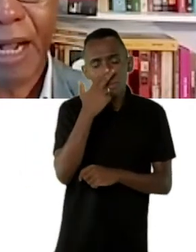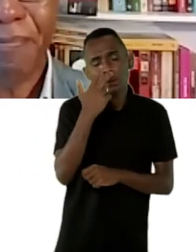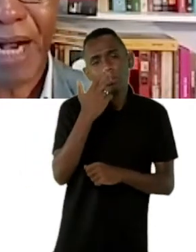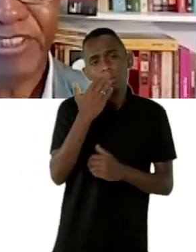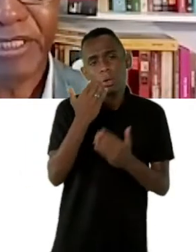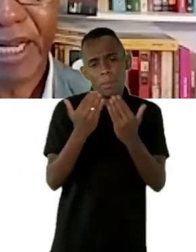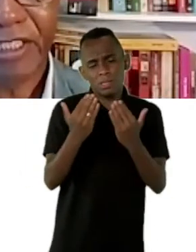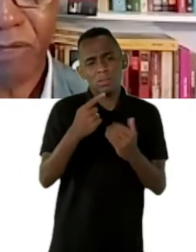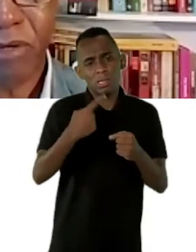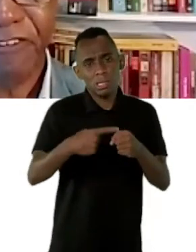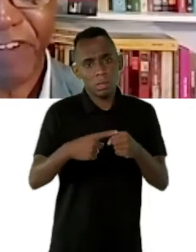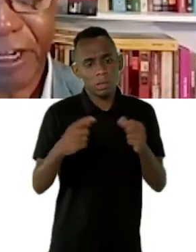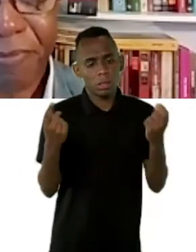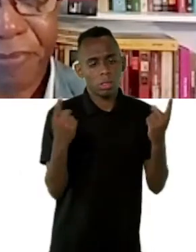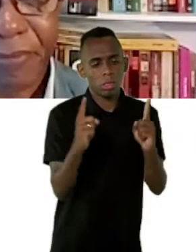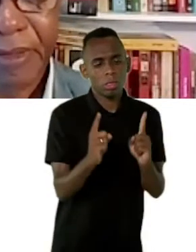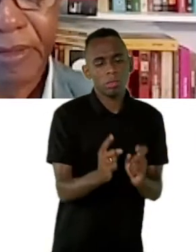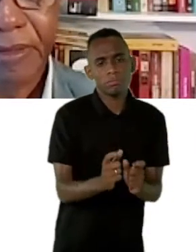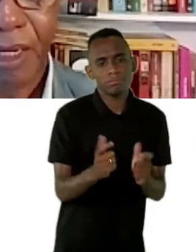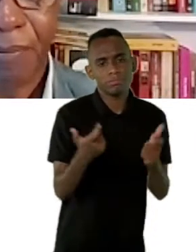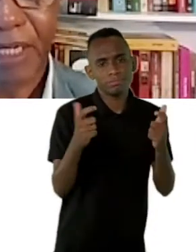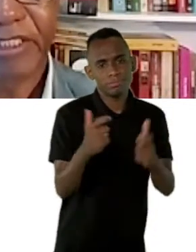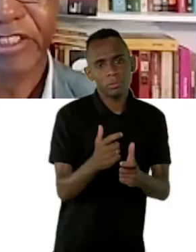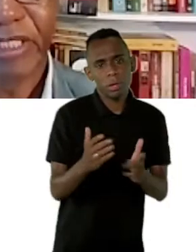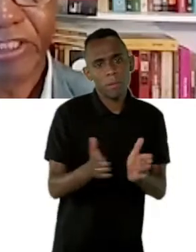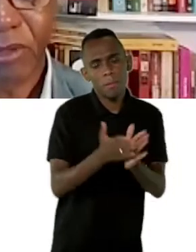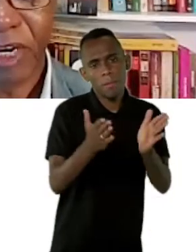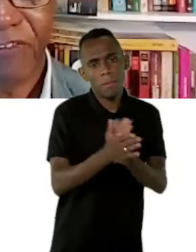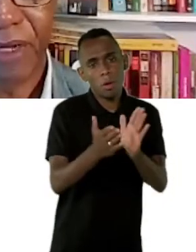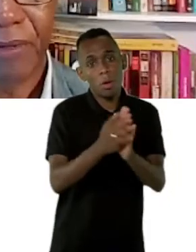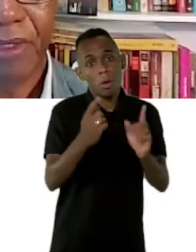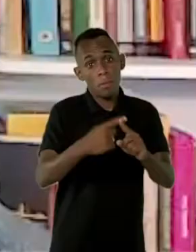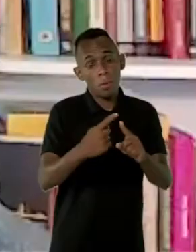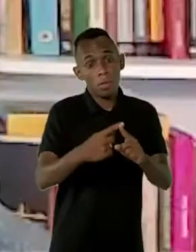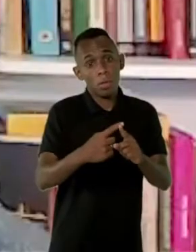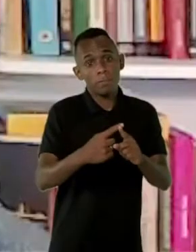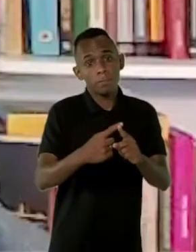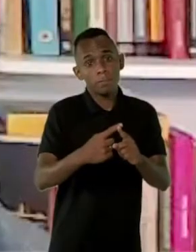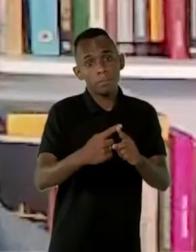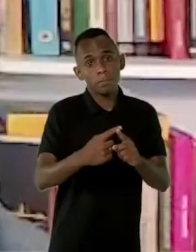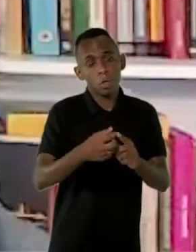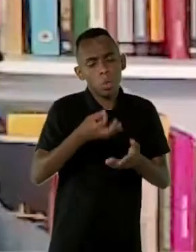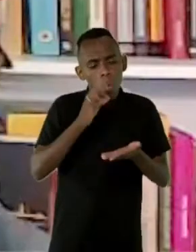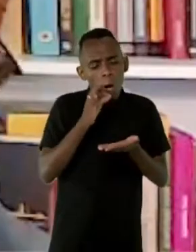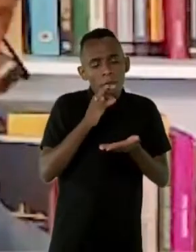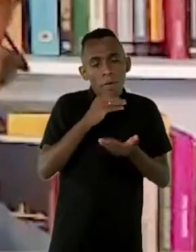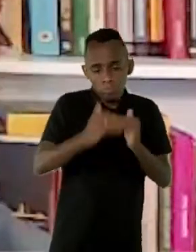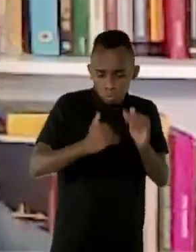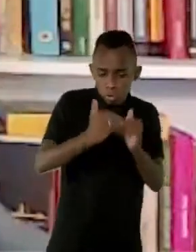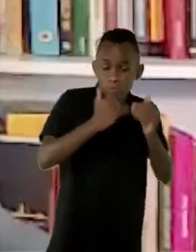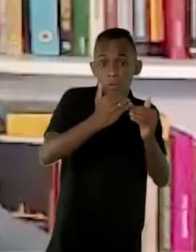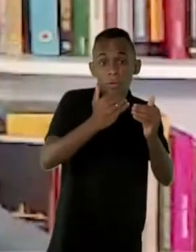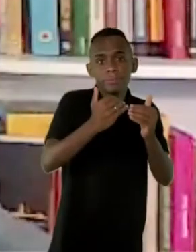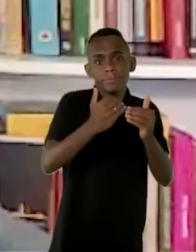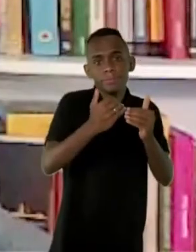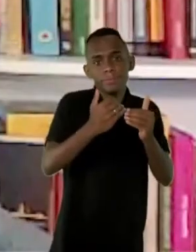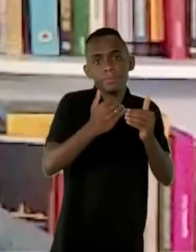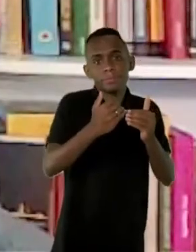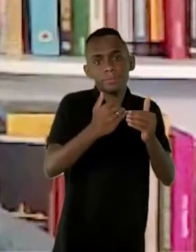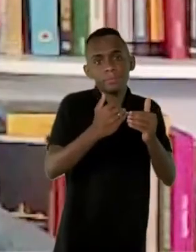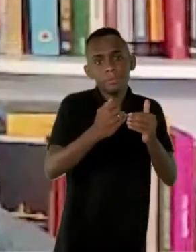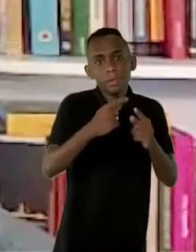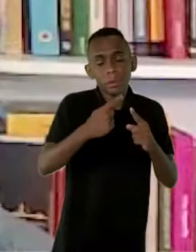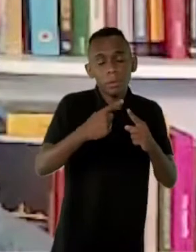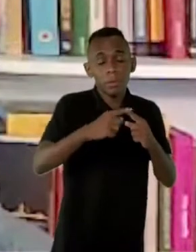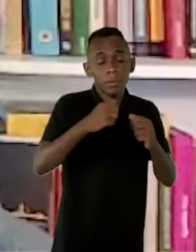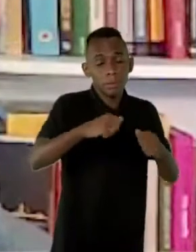porque a base delas era um café. A base dessas cidades era o café. E elas vão mudando toda a sua natureza de